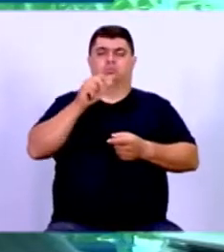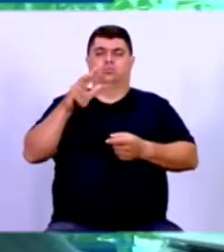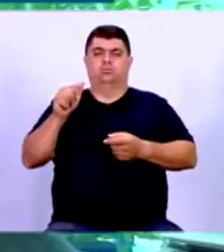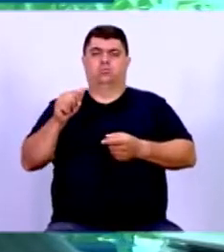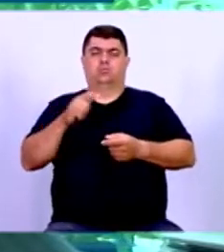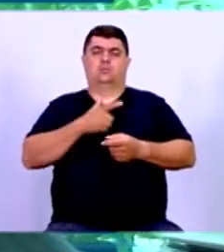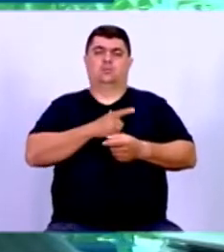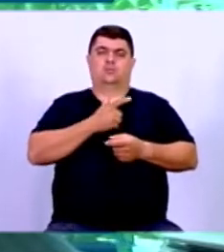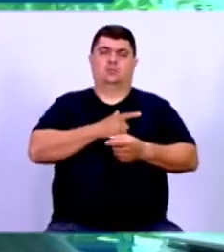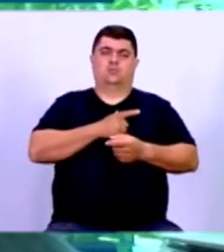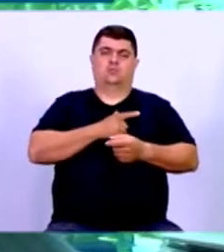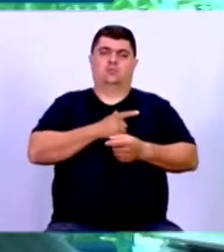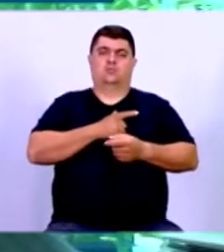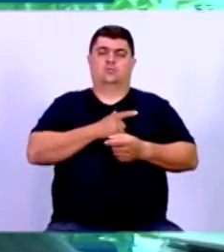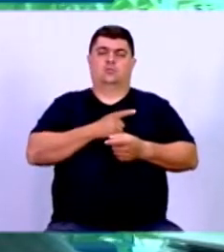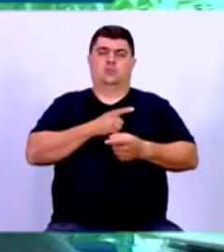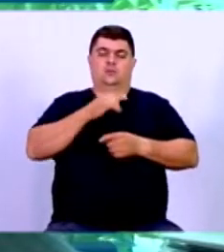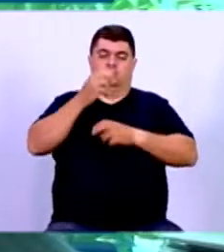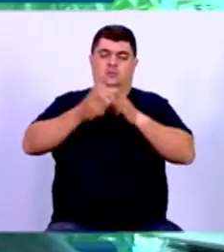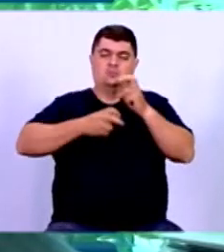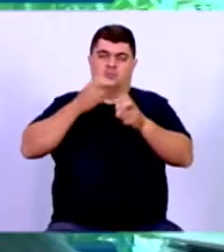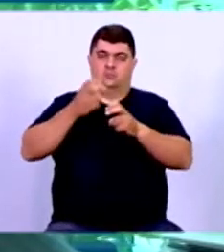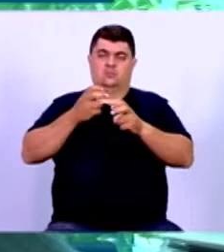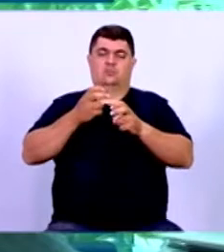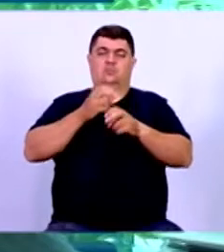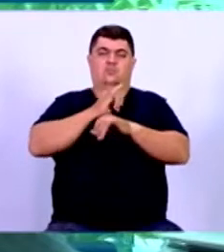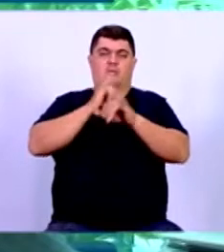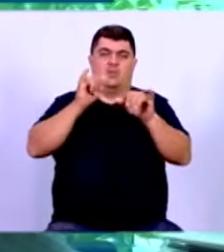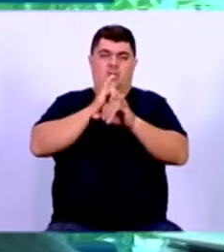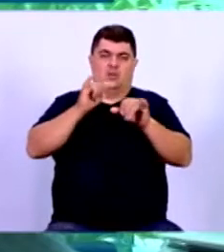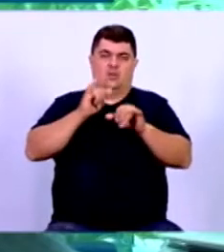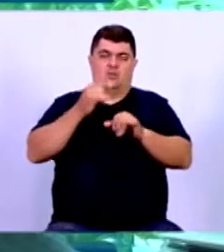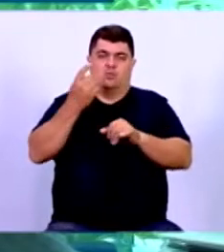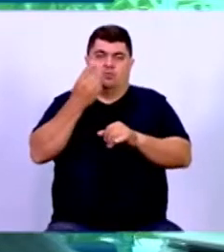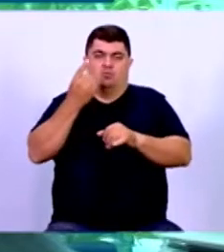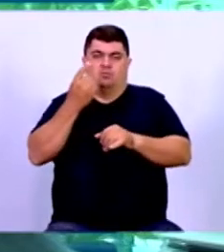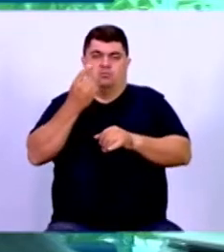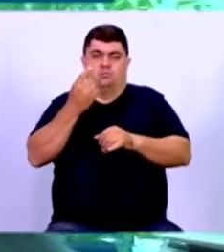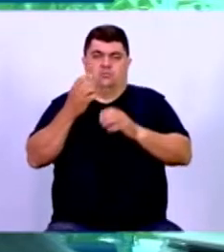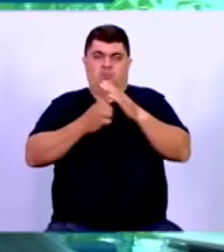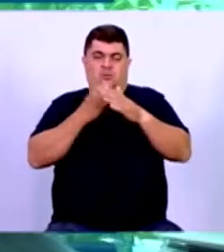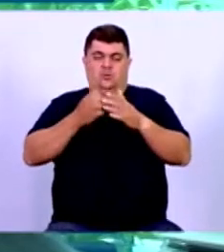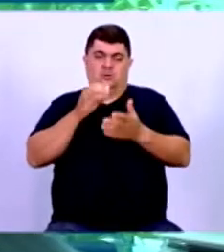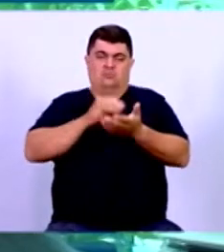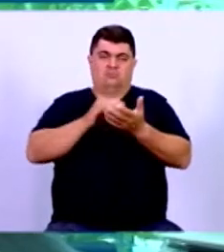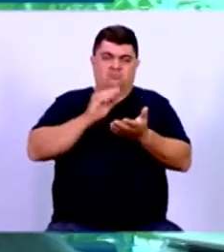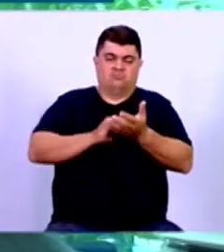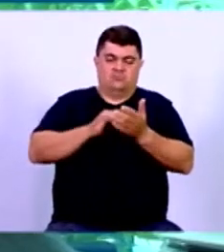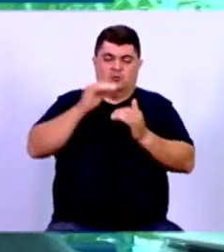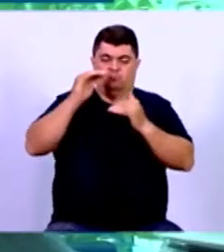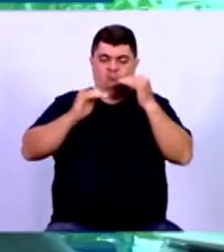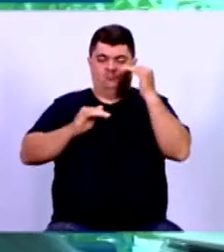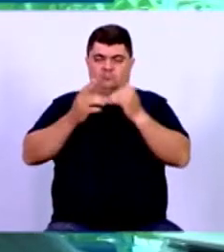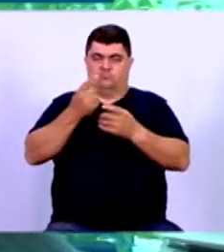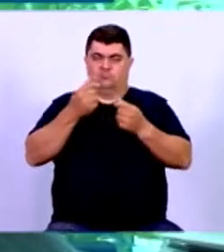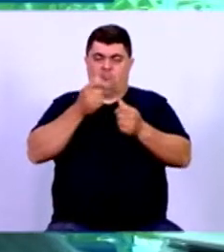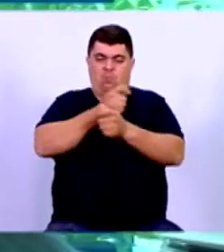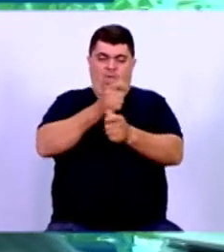Principalmente na era da informação que nós estamos, se uma empresa hoje não tem o seu equilíbrio financeiro, as suas contas,